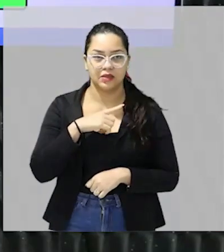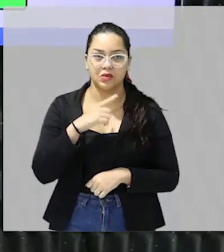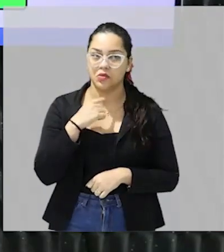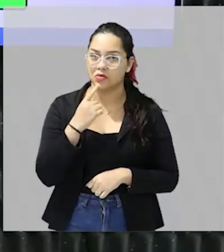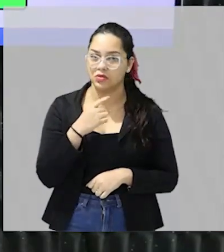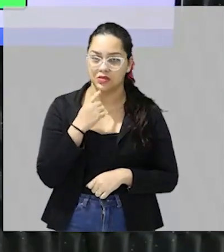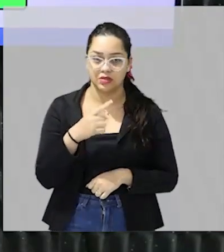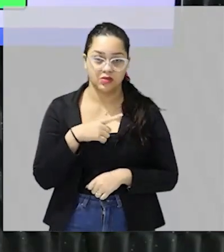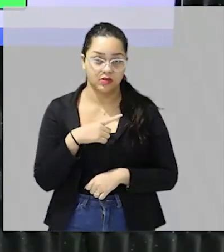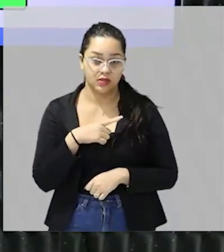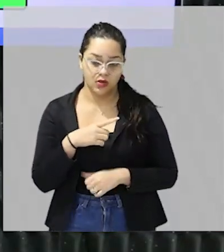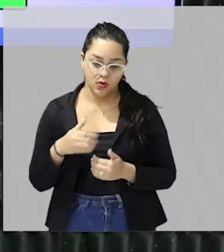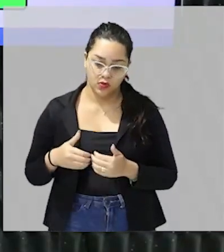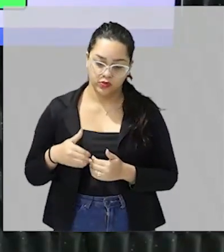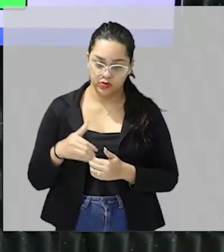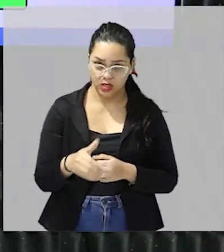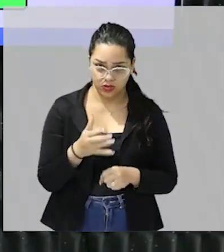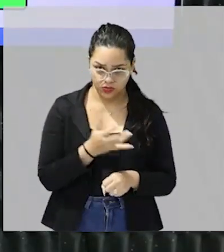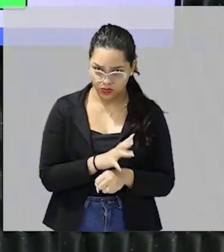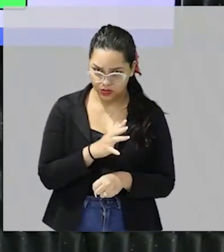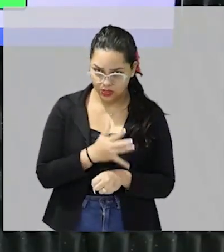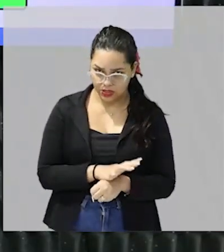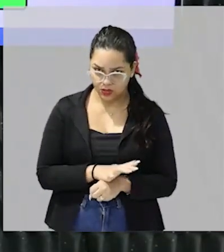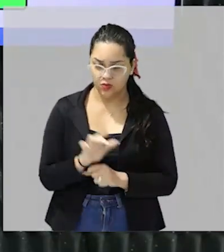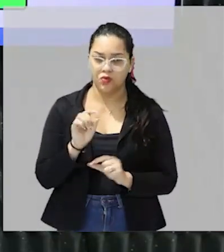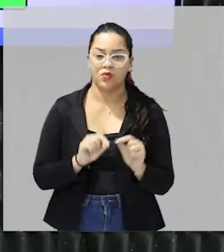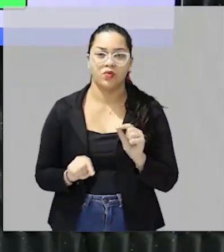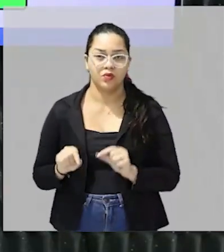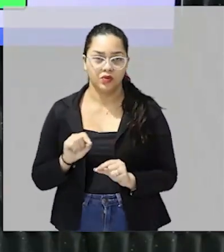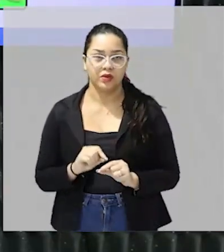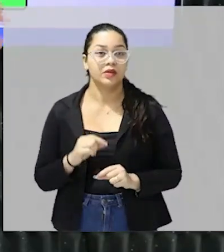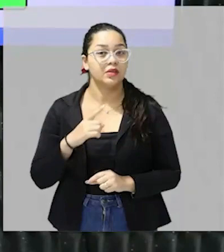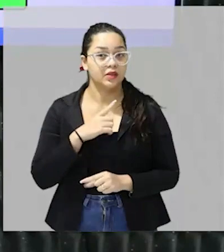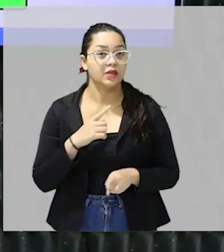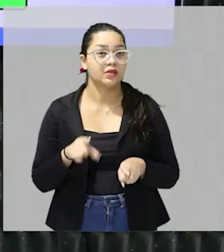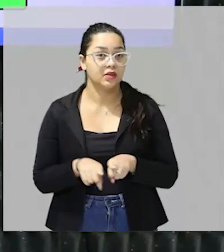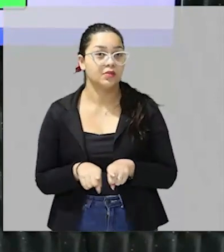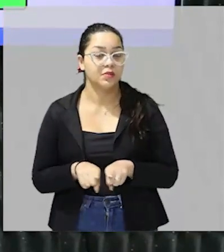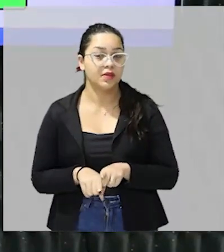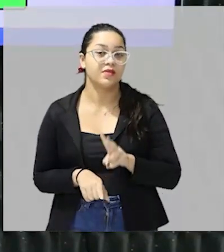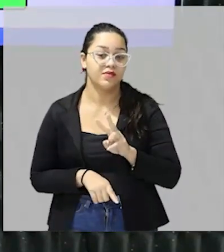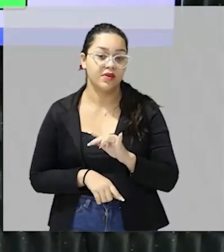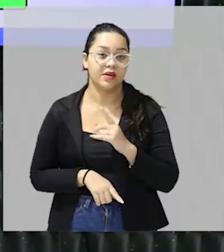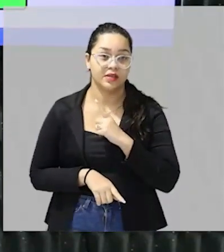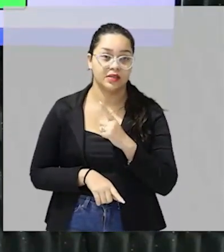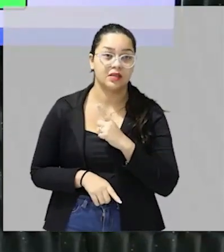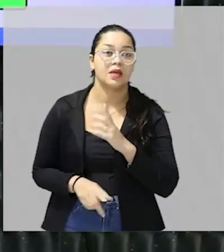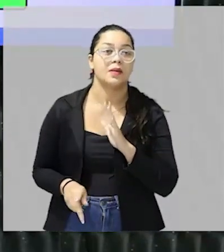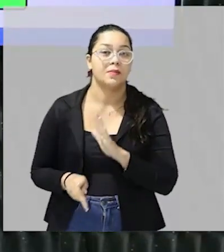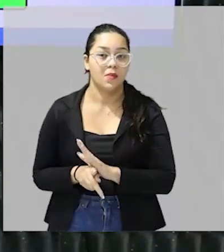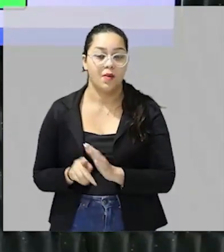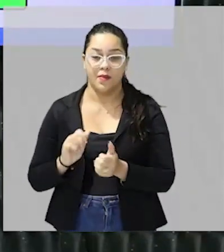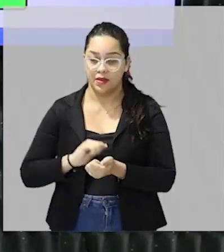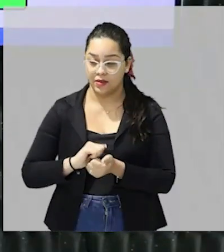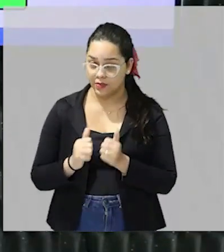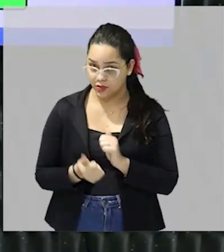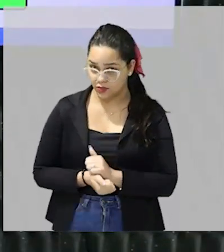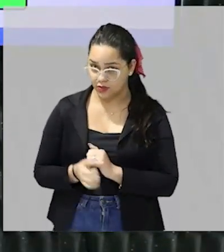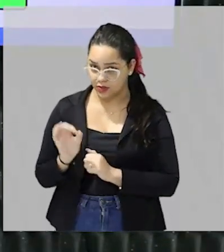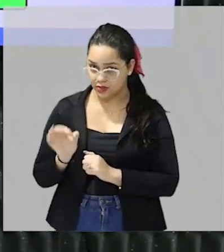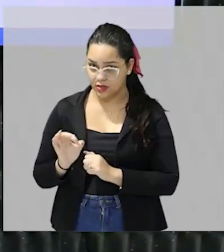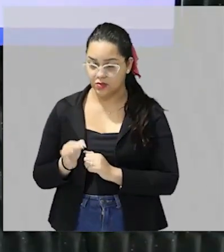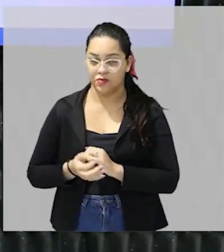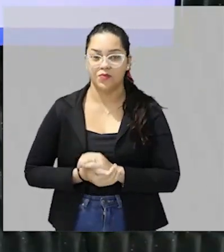conseguiu ter uma certa continuidade no treino, esses treinos e essa periodização, ela vai sofrendo ali as suas adaptações,